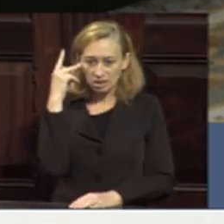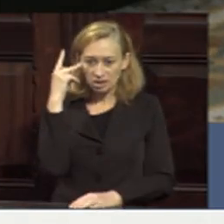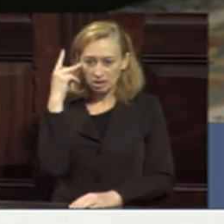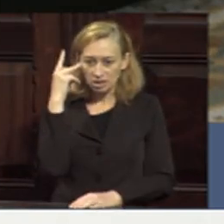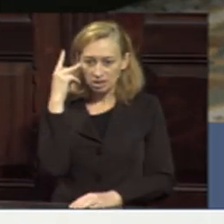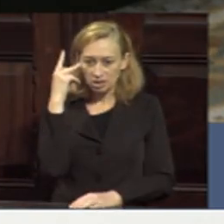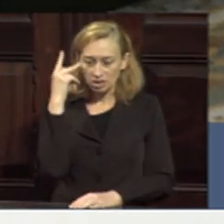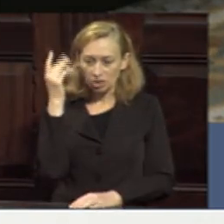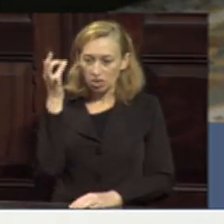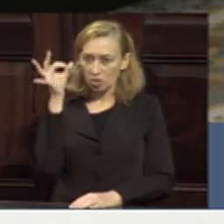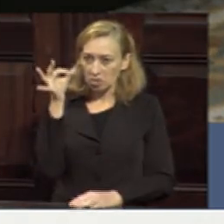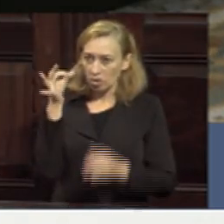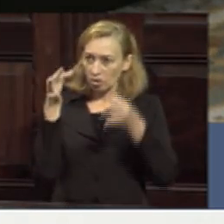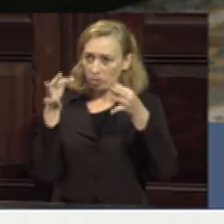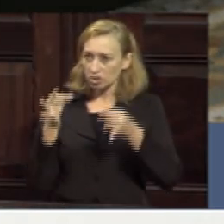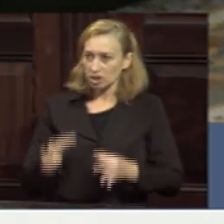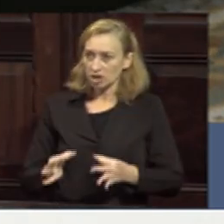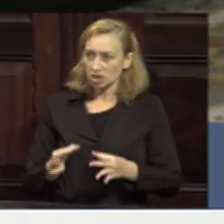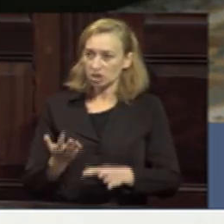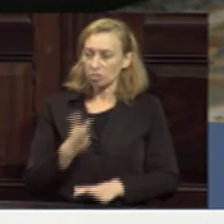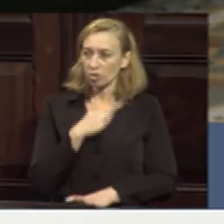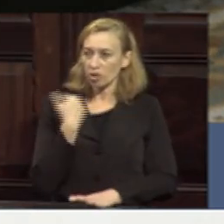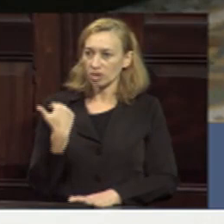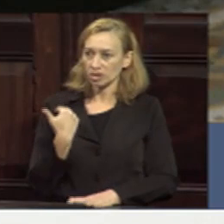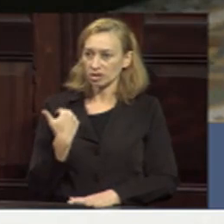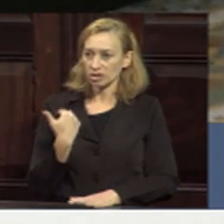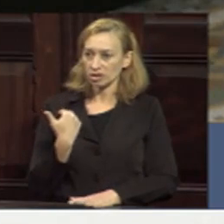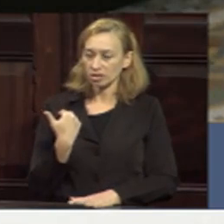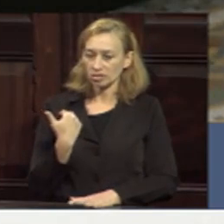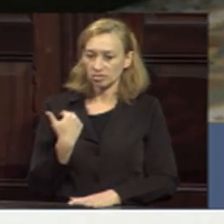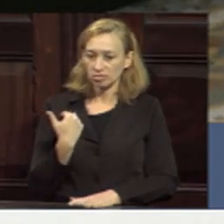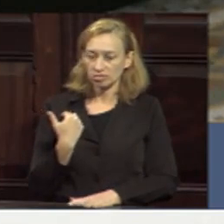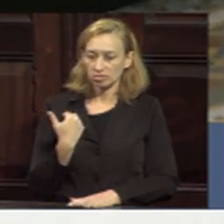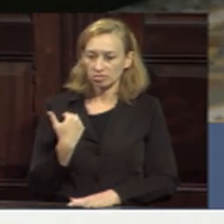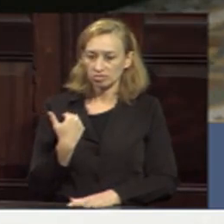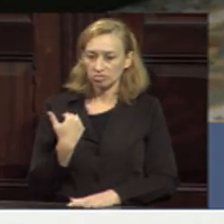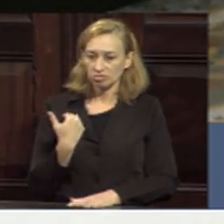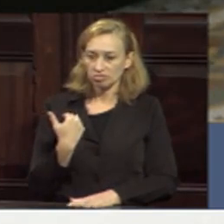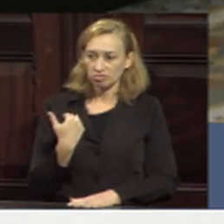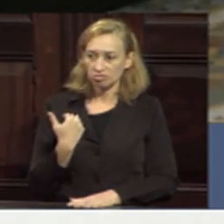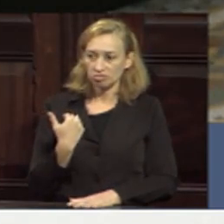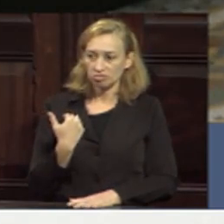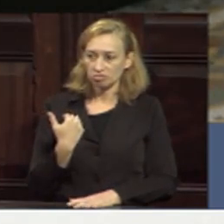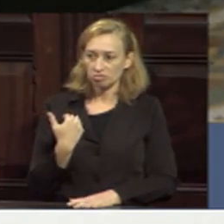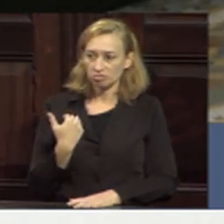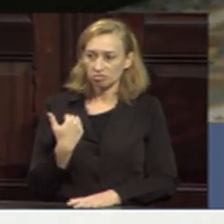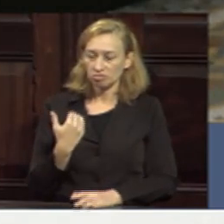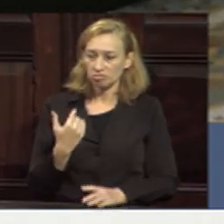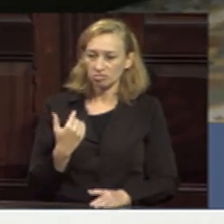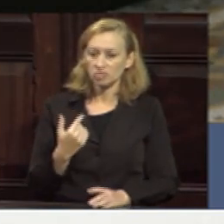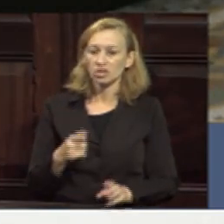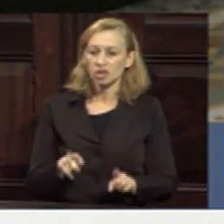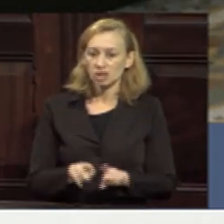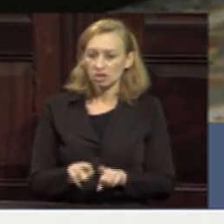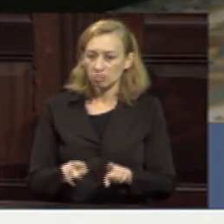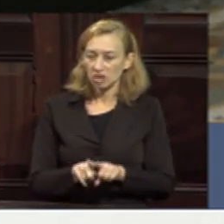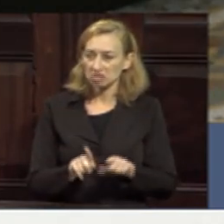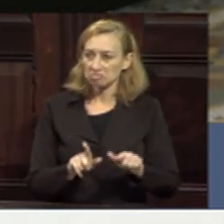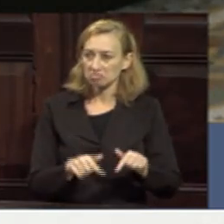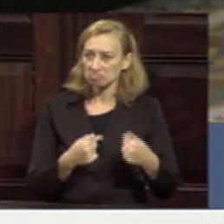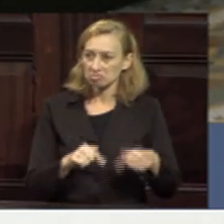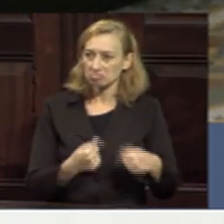violência, da insegurança pública, da vingança pela simples